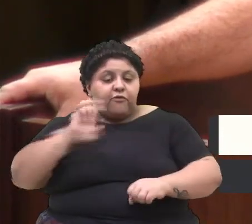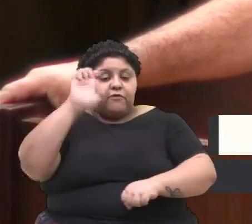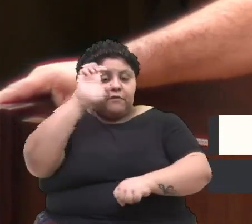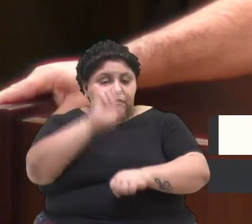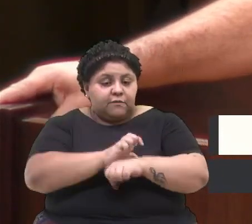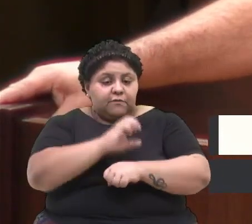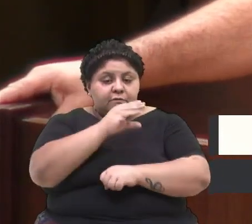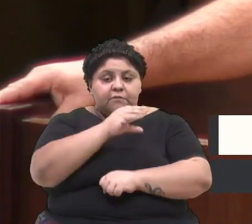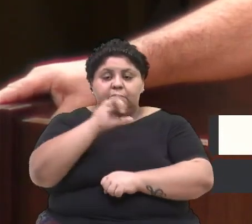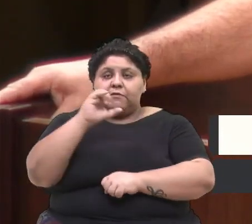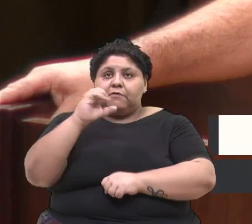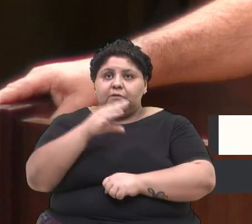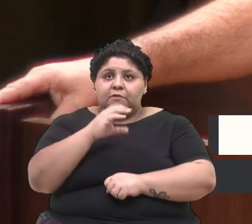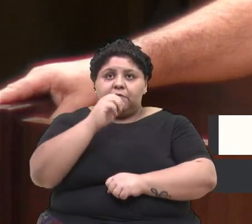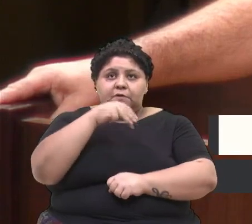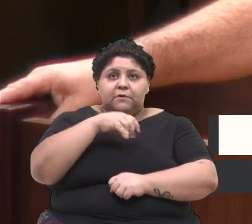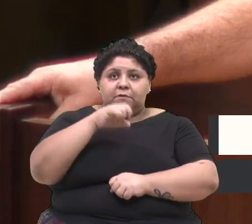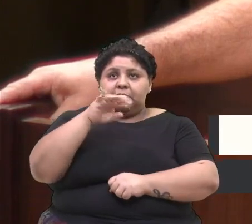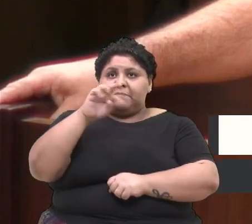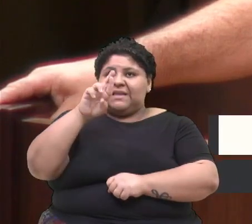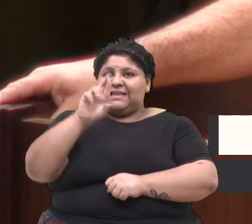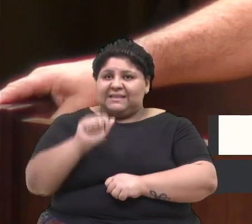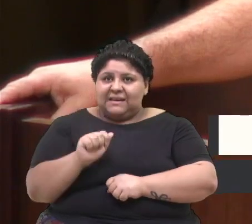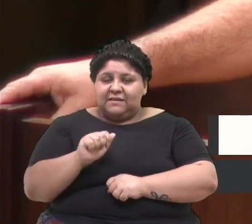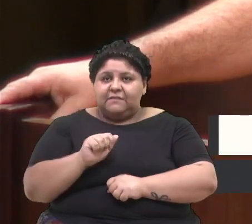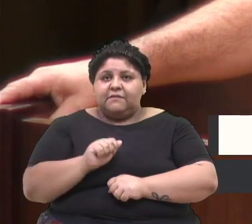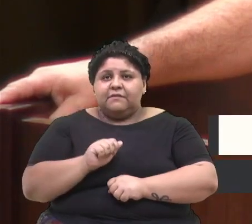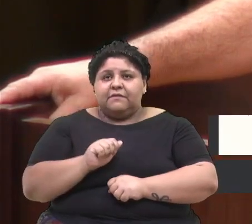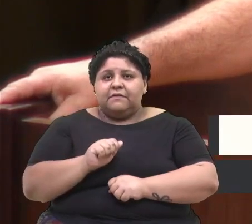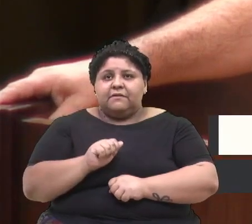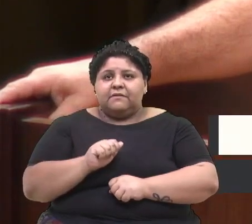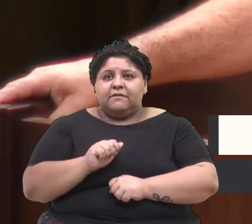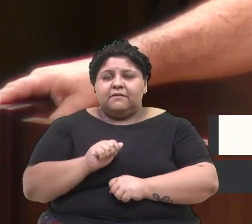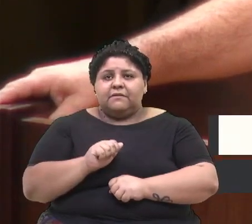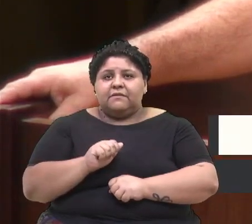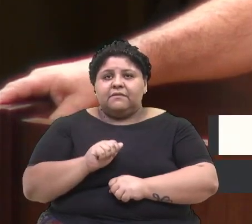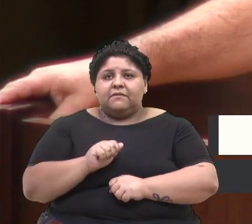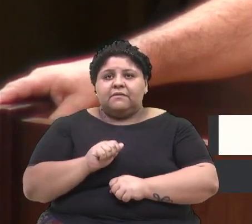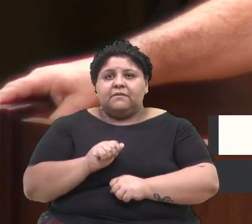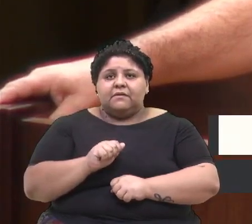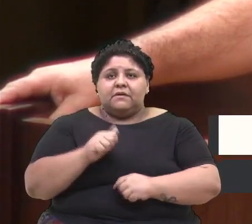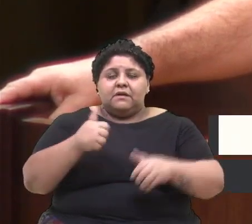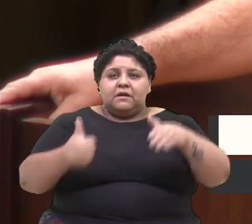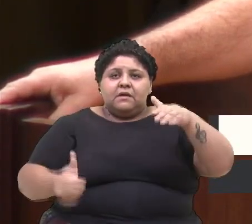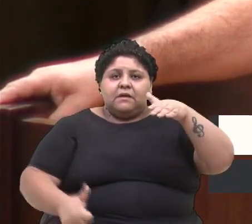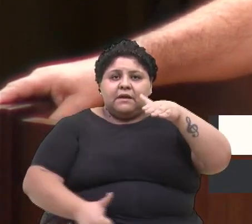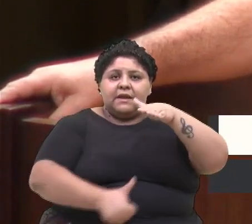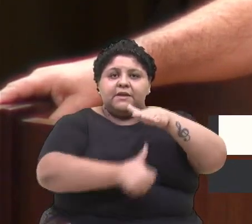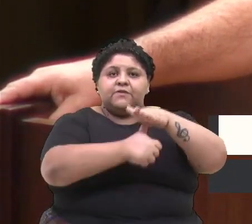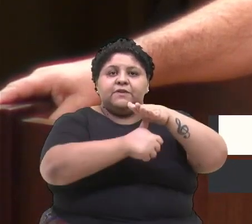SIC, Mitra, quanto possível, a reitoria.